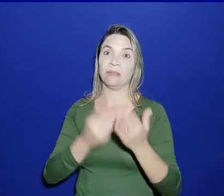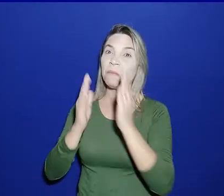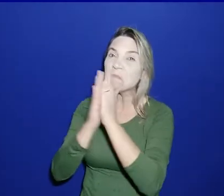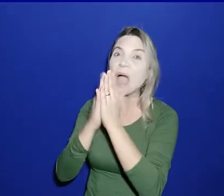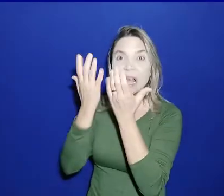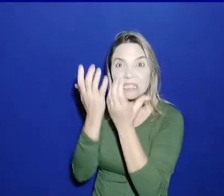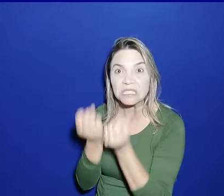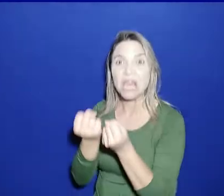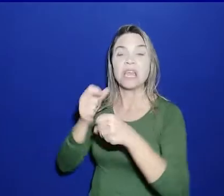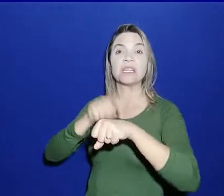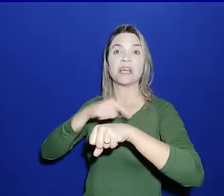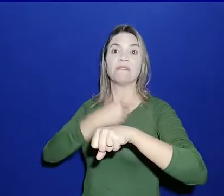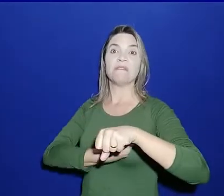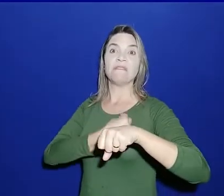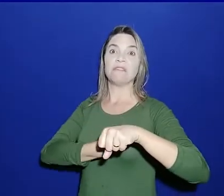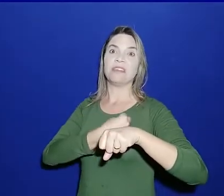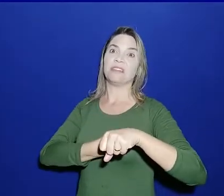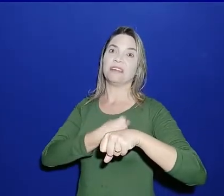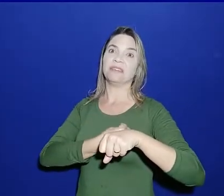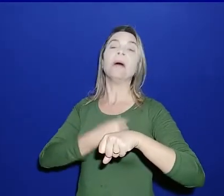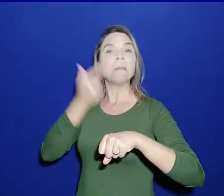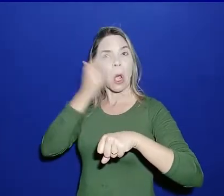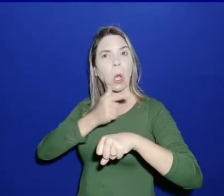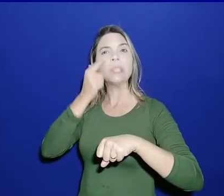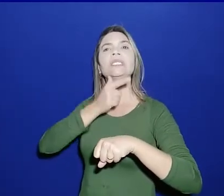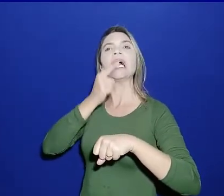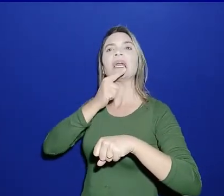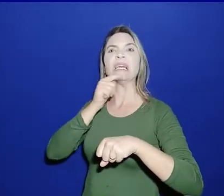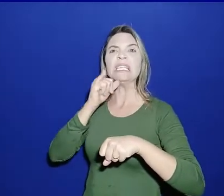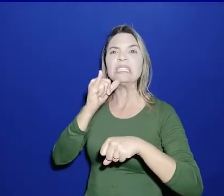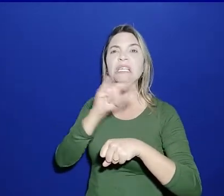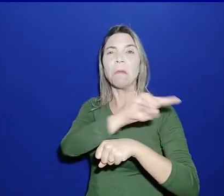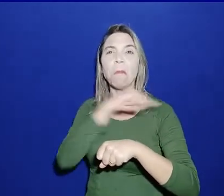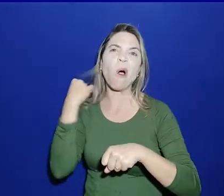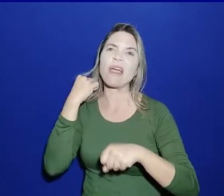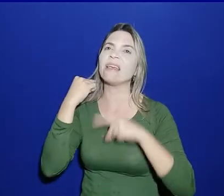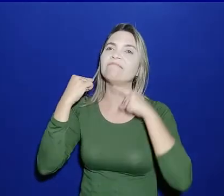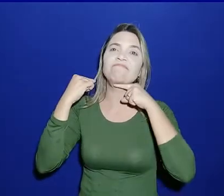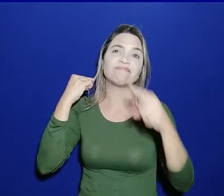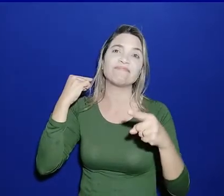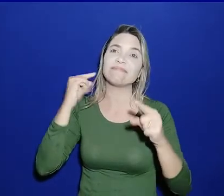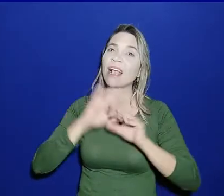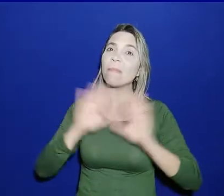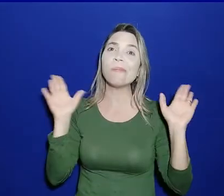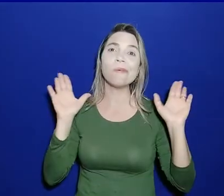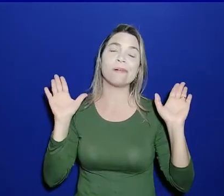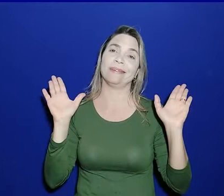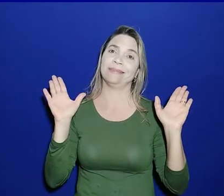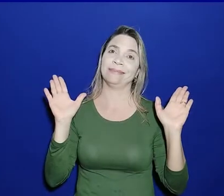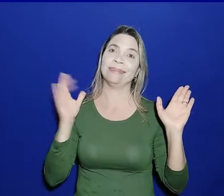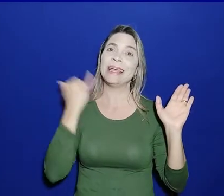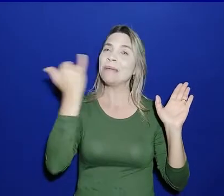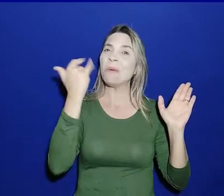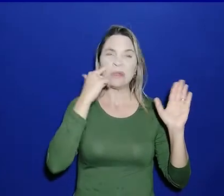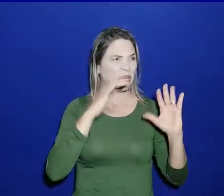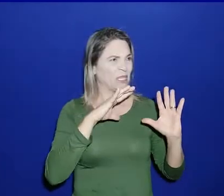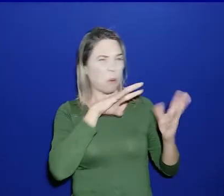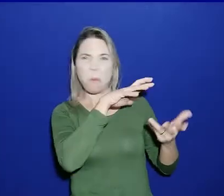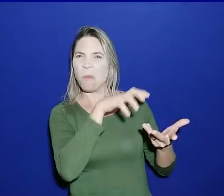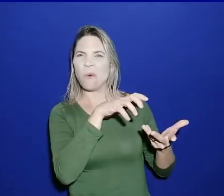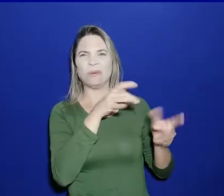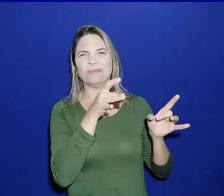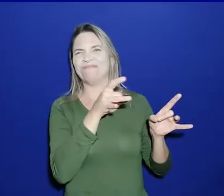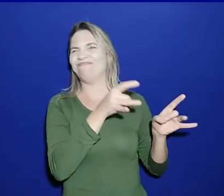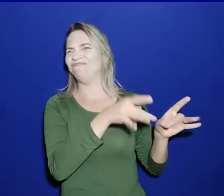Invocai-o enquanto está perto. Deixe o homem o seu mau caminho, o homem maligno os seus